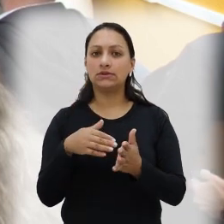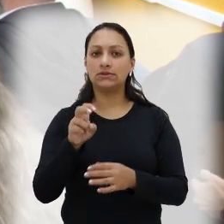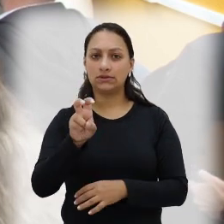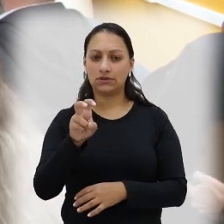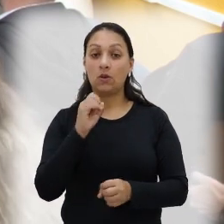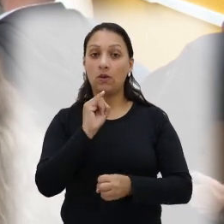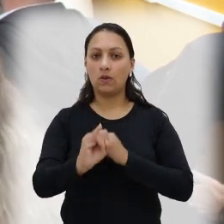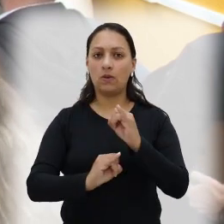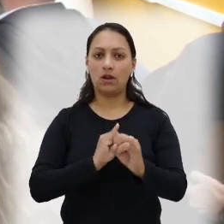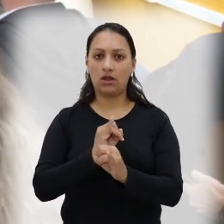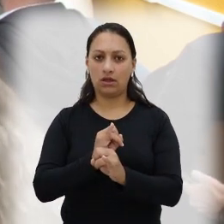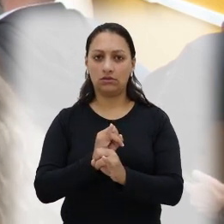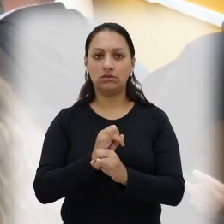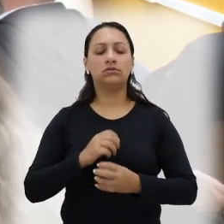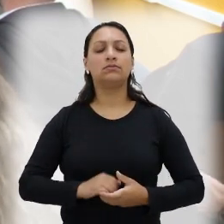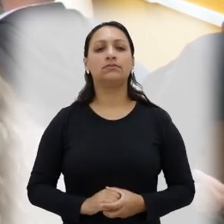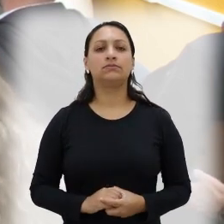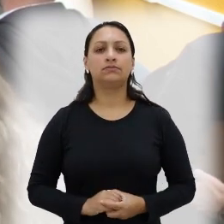online.